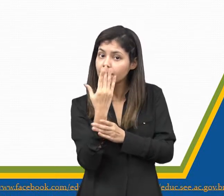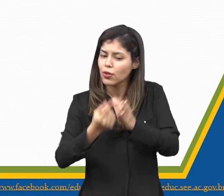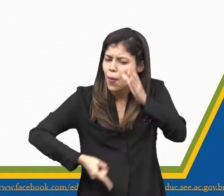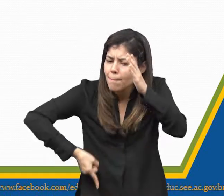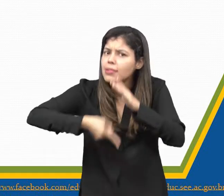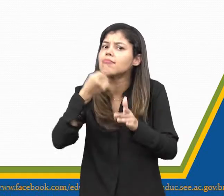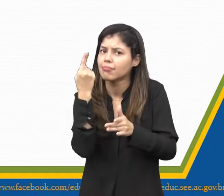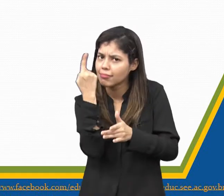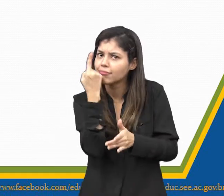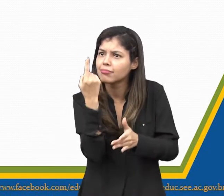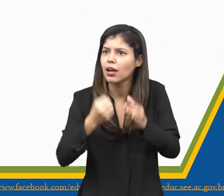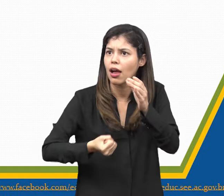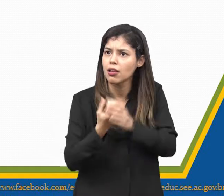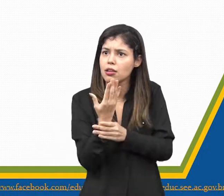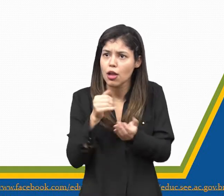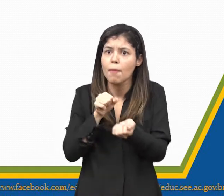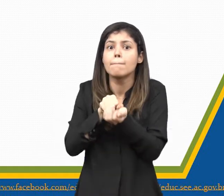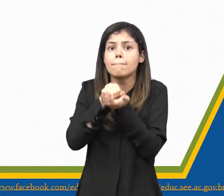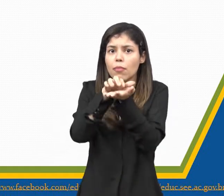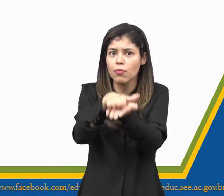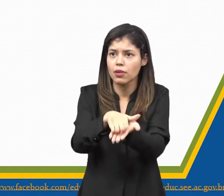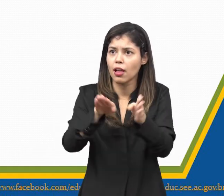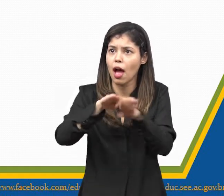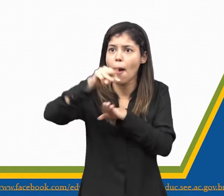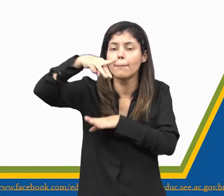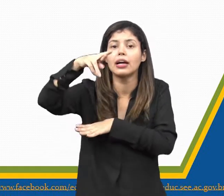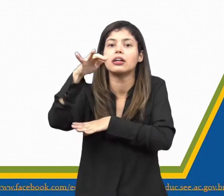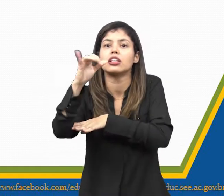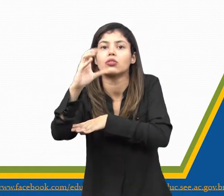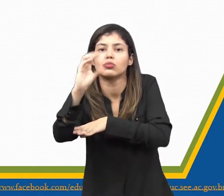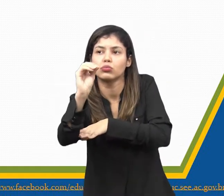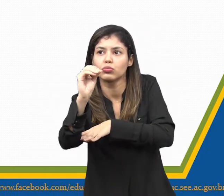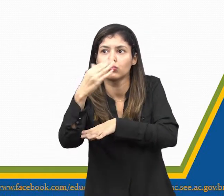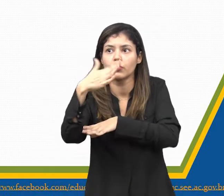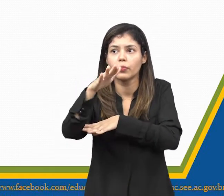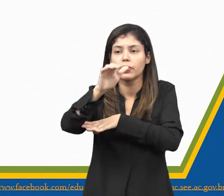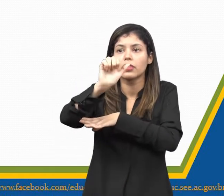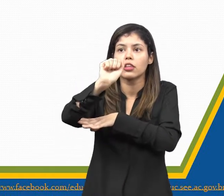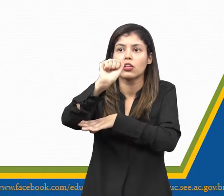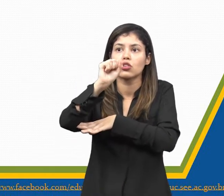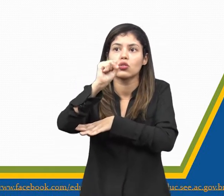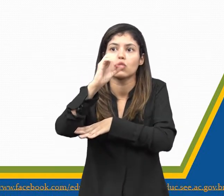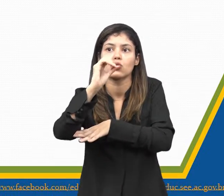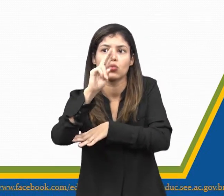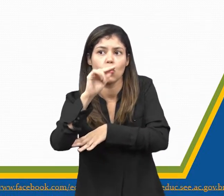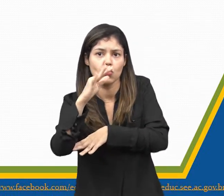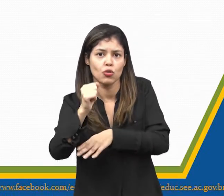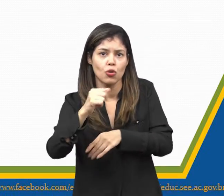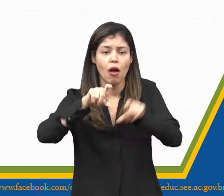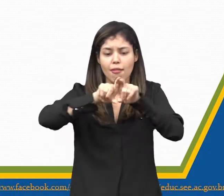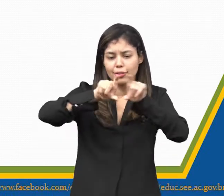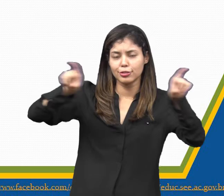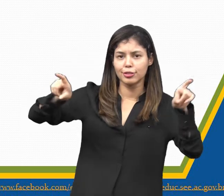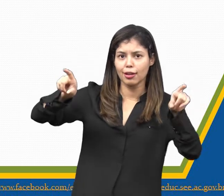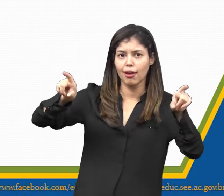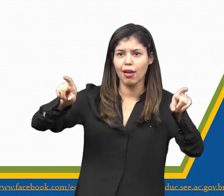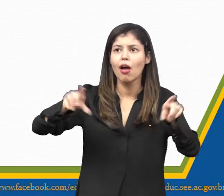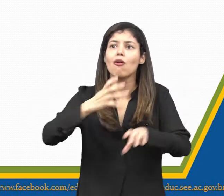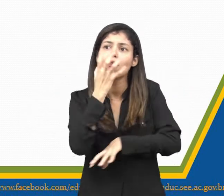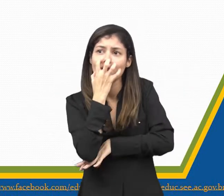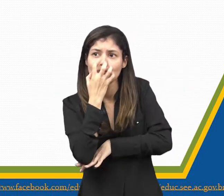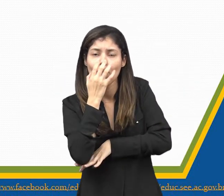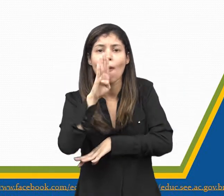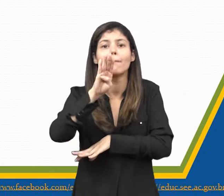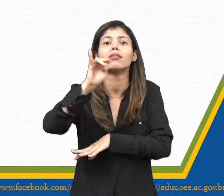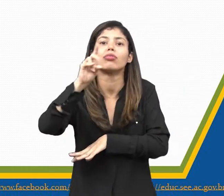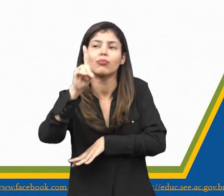dos primeiros a criar e publicar foi Maurício de Souza, com a tira do Cãozinho Bidu em 1950,